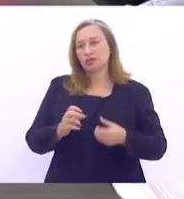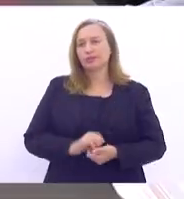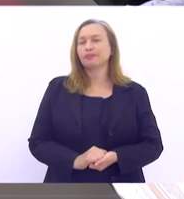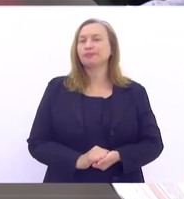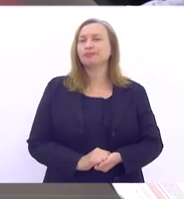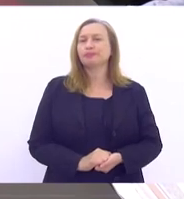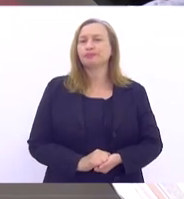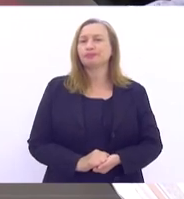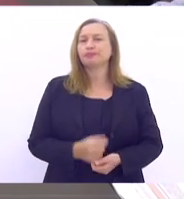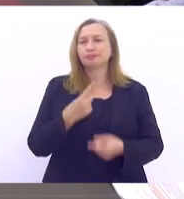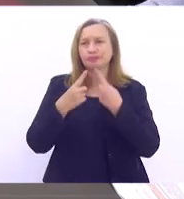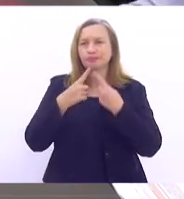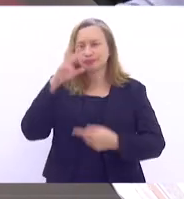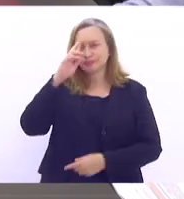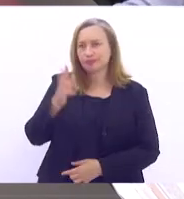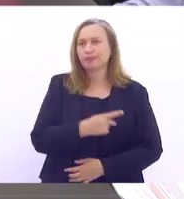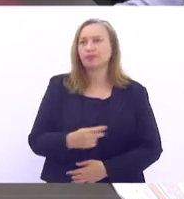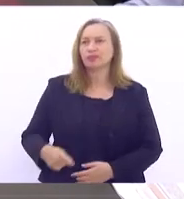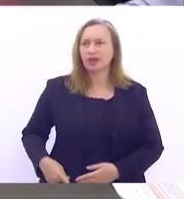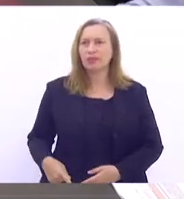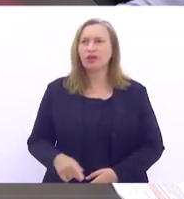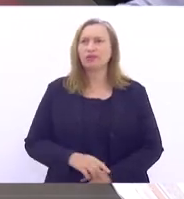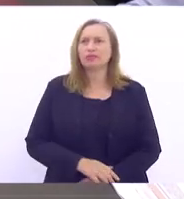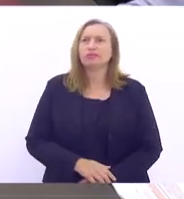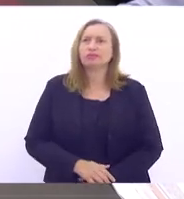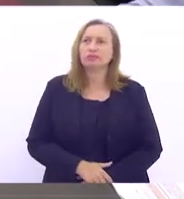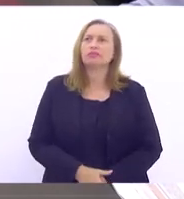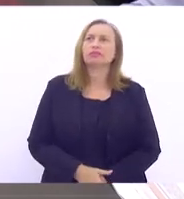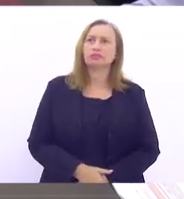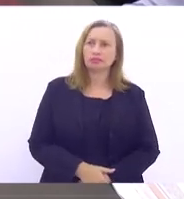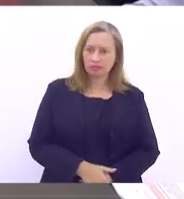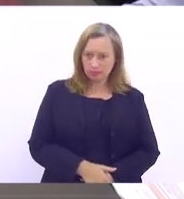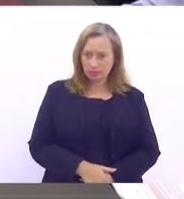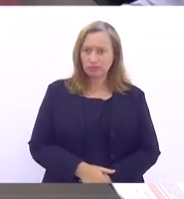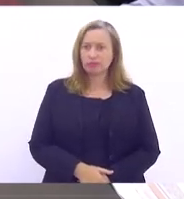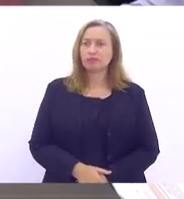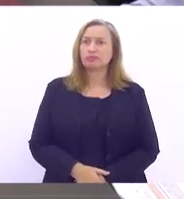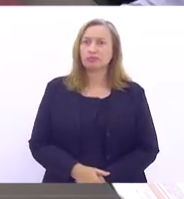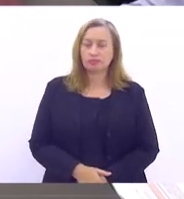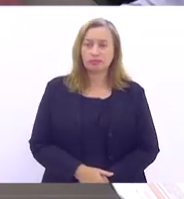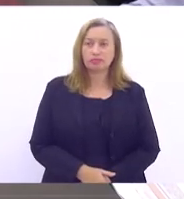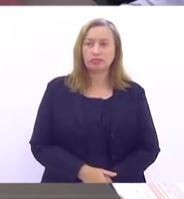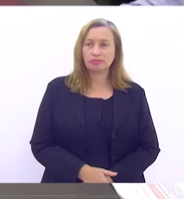presidente. Perfeito. Deputado Carlinhos BNH. Só